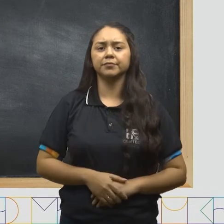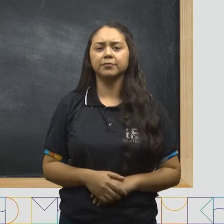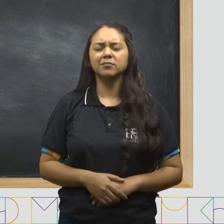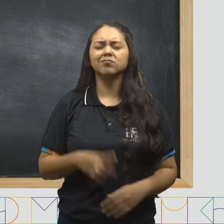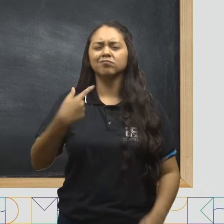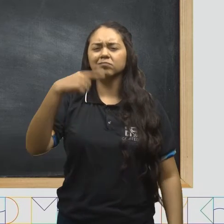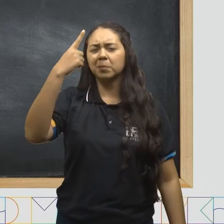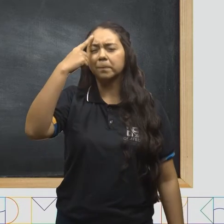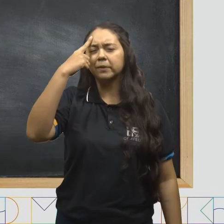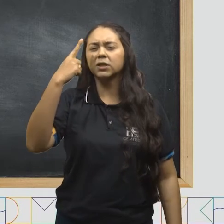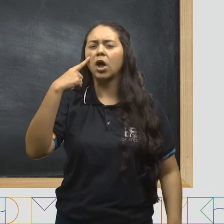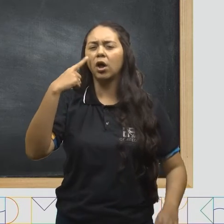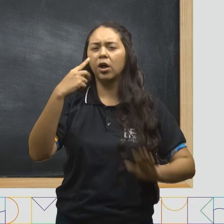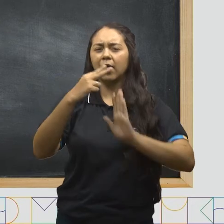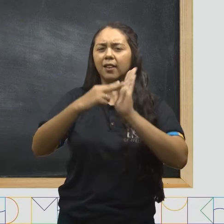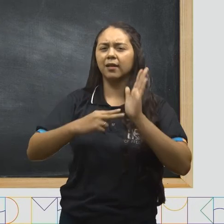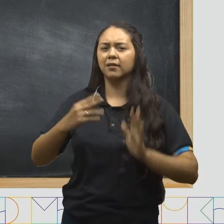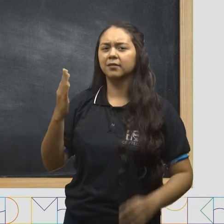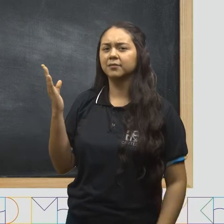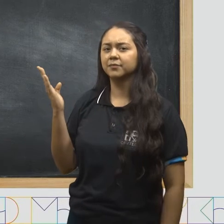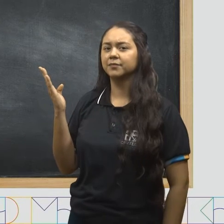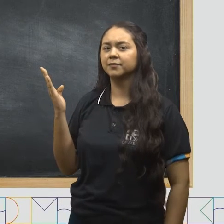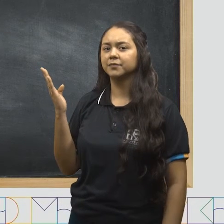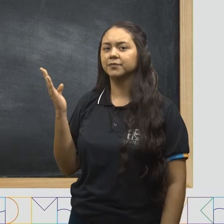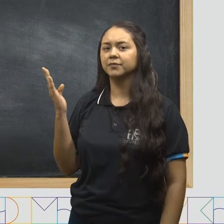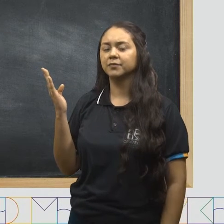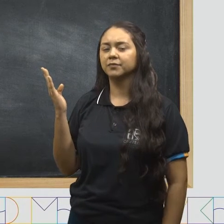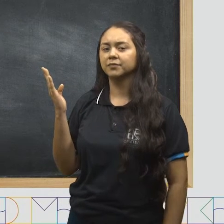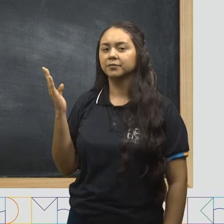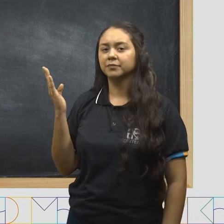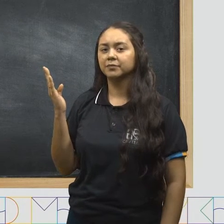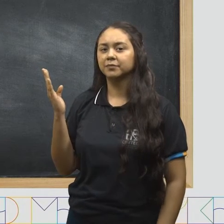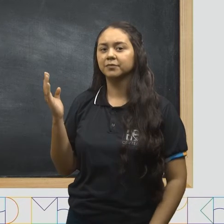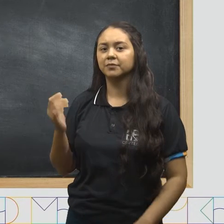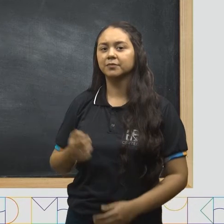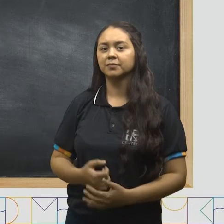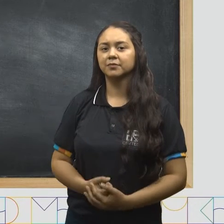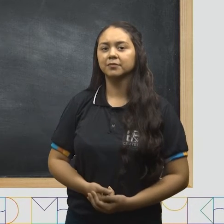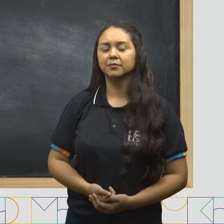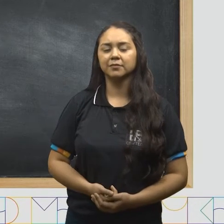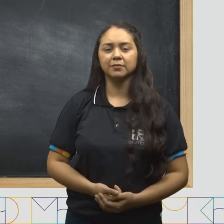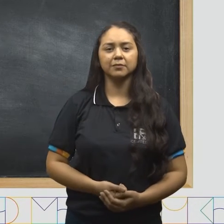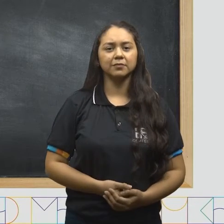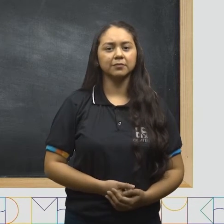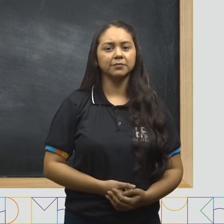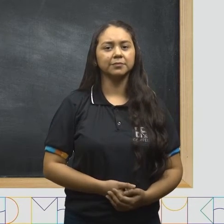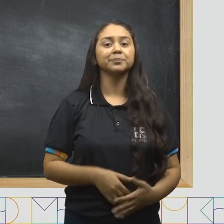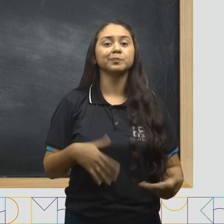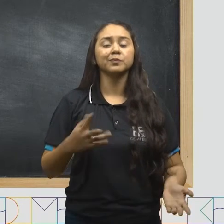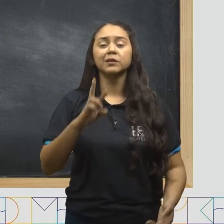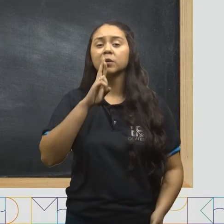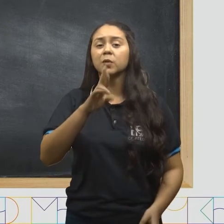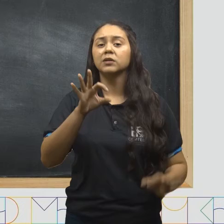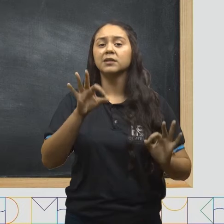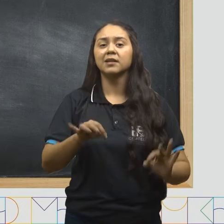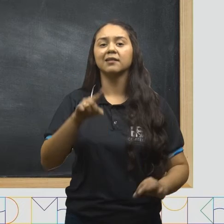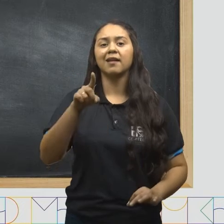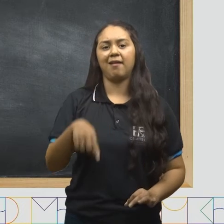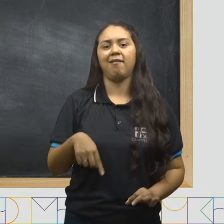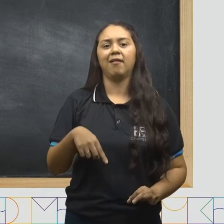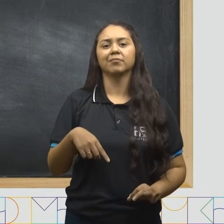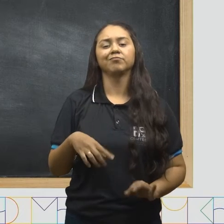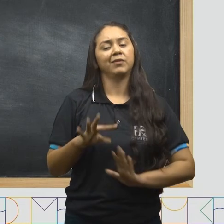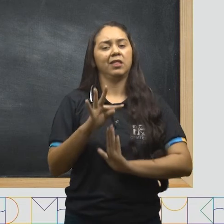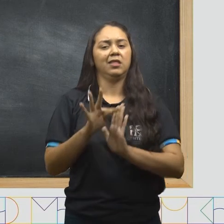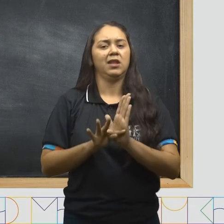opinião? Pense aí e responda. Vamos verificar qual é a resposta correta? A